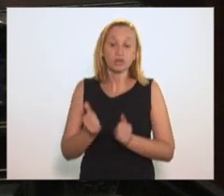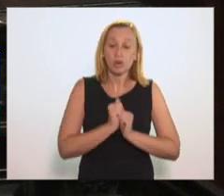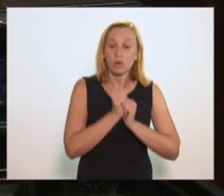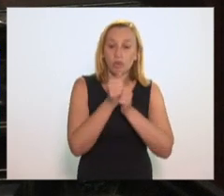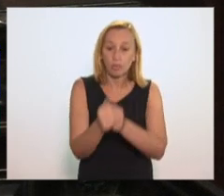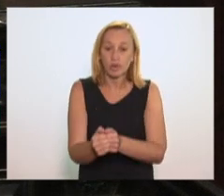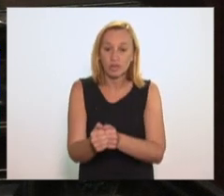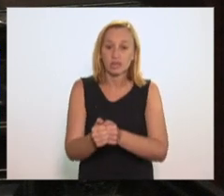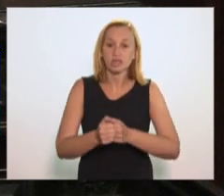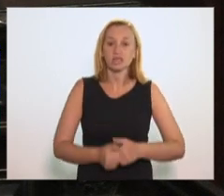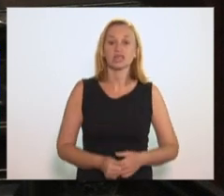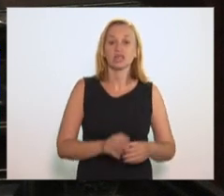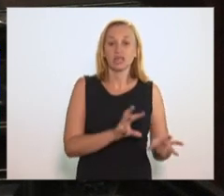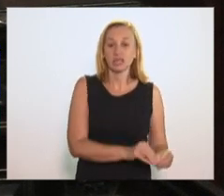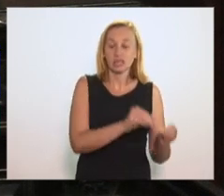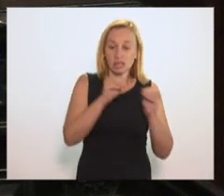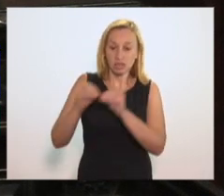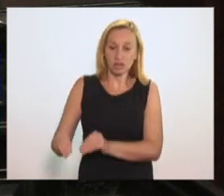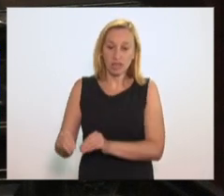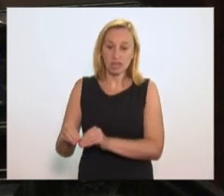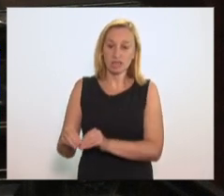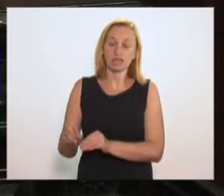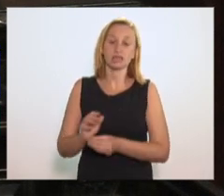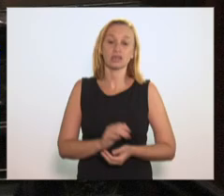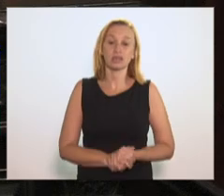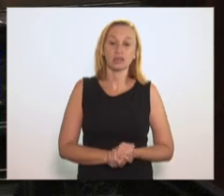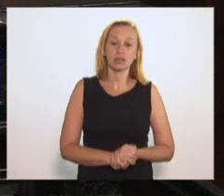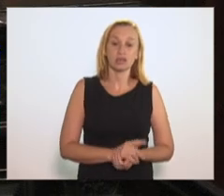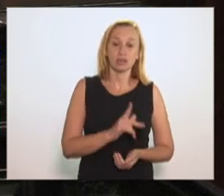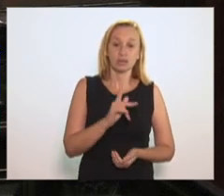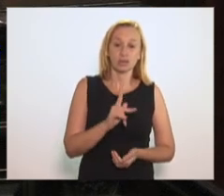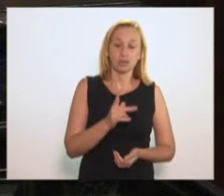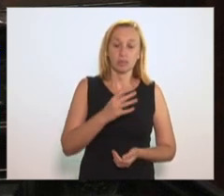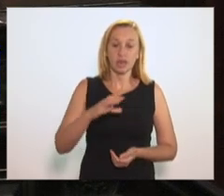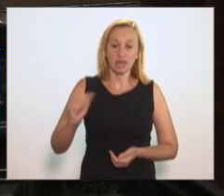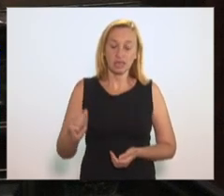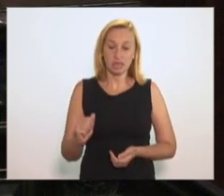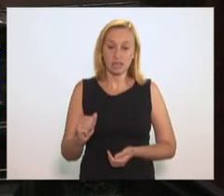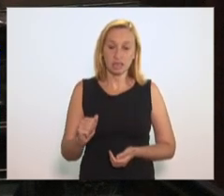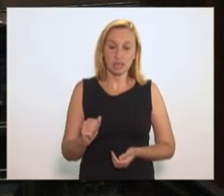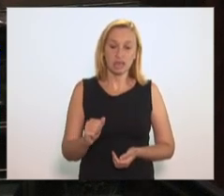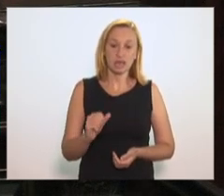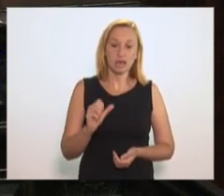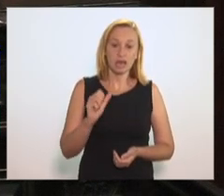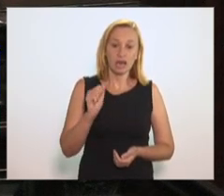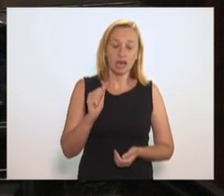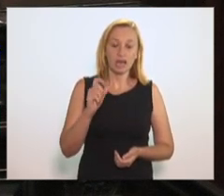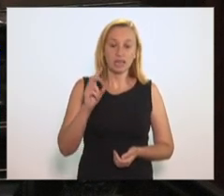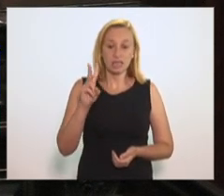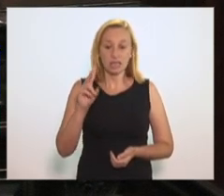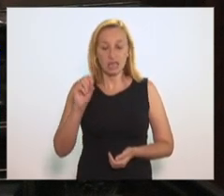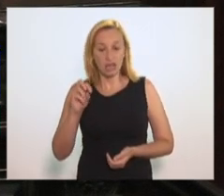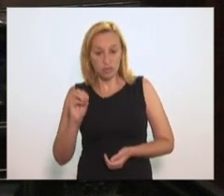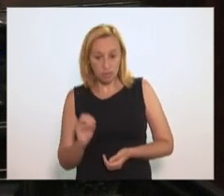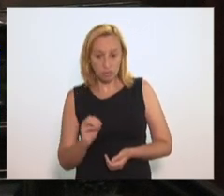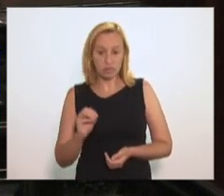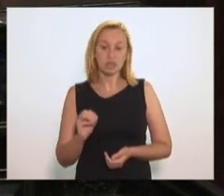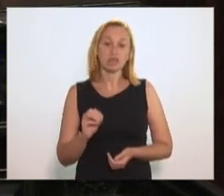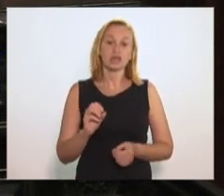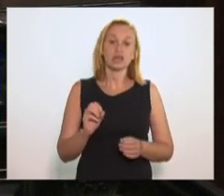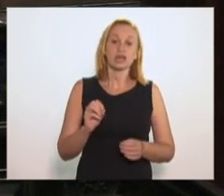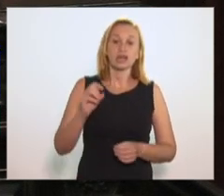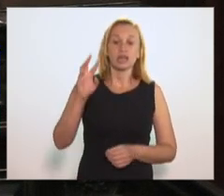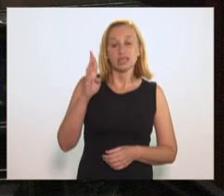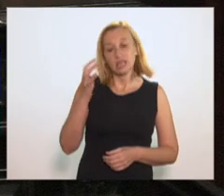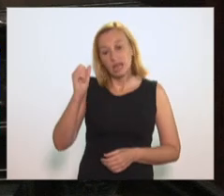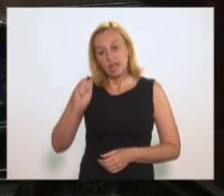a transferência das peças do acervo sagrado afro-brasileiro do Museu da Polícia Civil lá